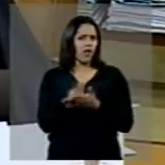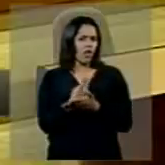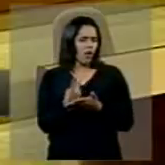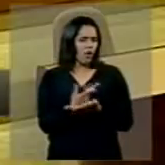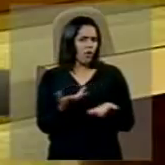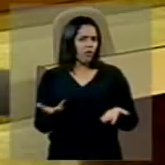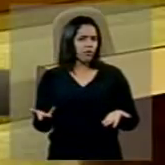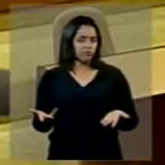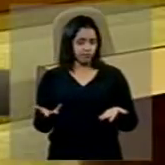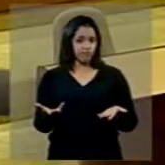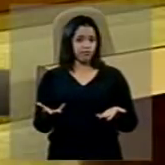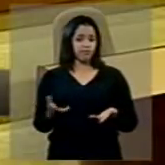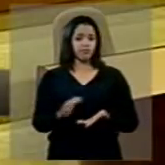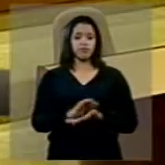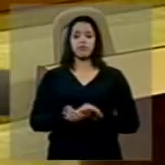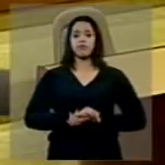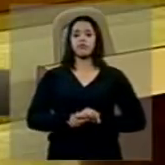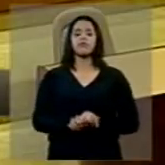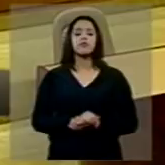heterodoxa,